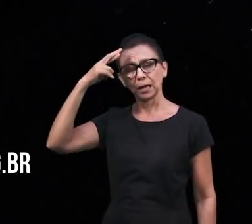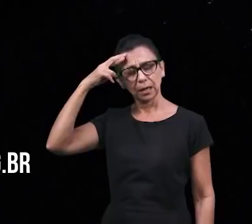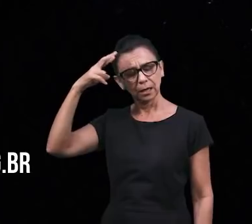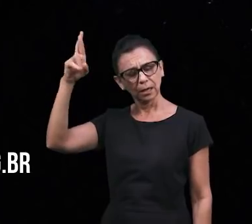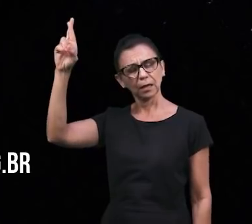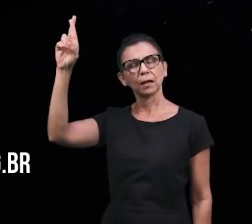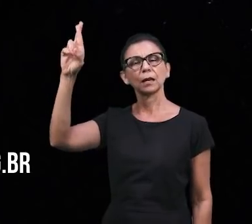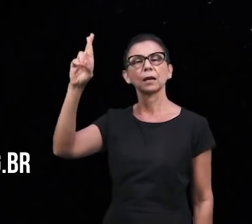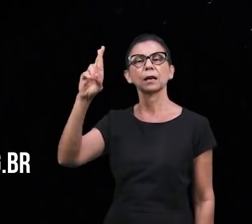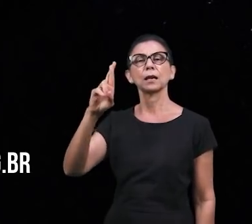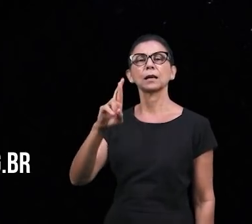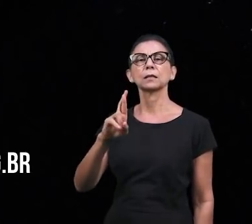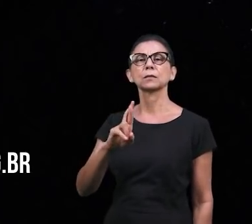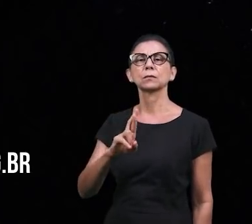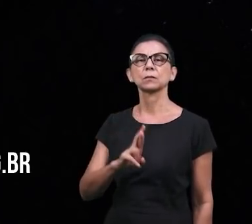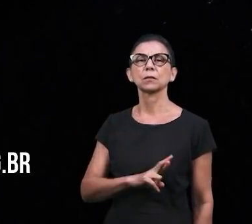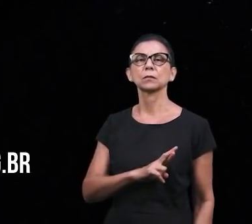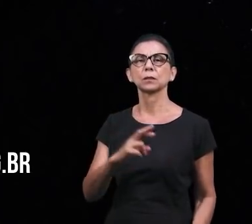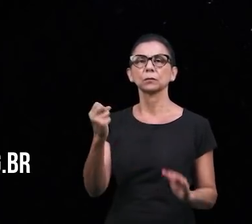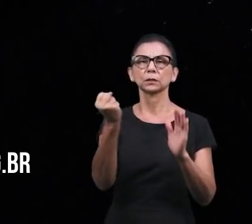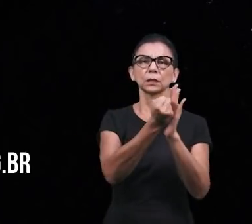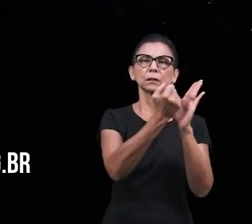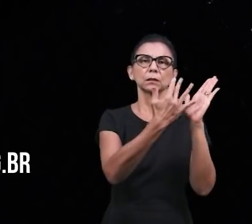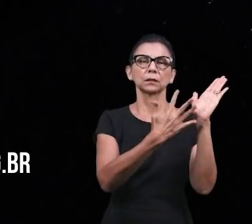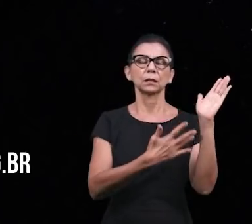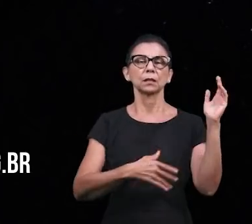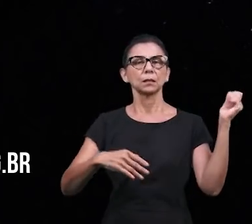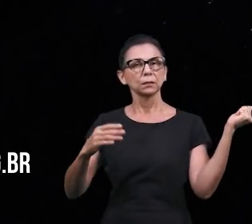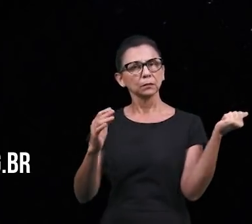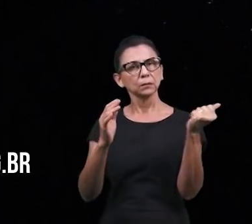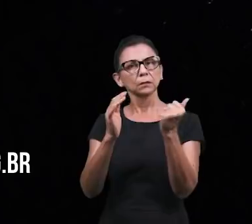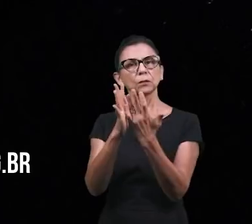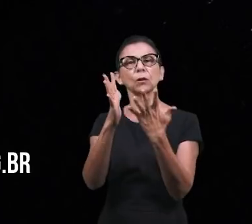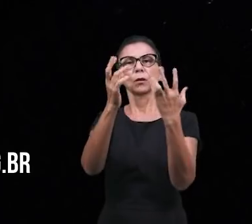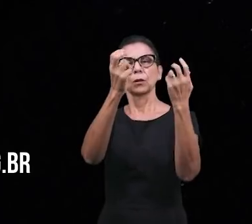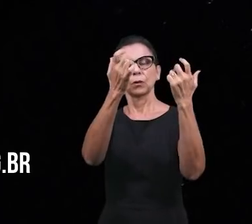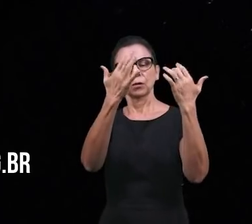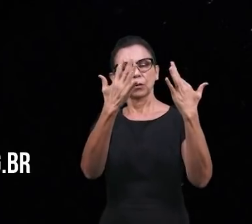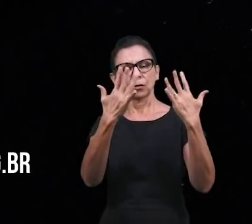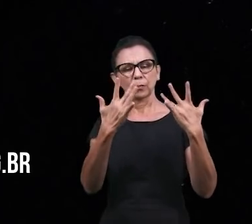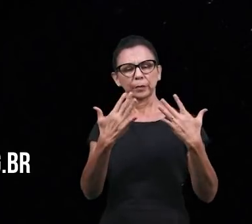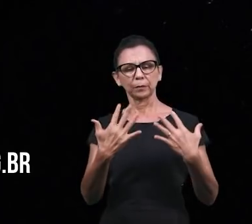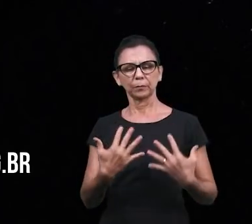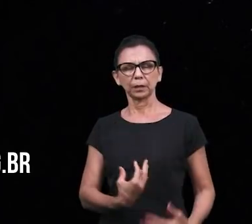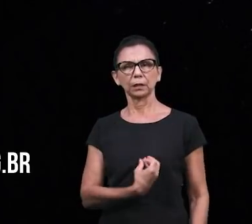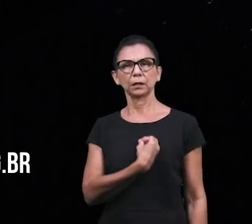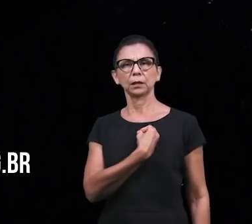dá, põe teu sangue sobre mim.